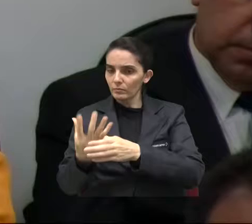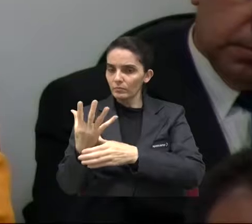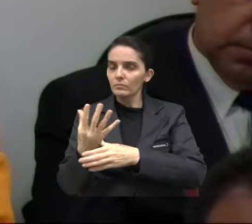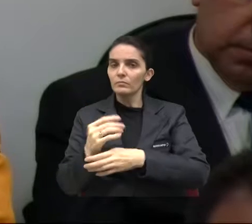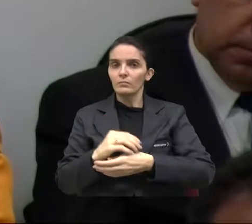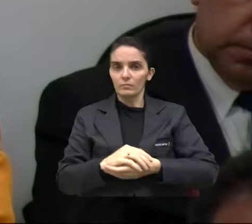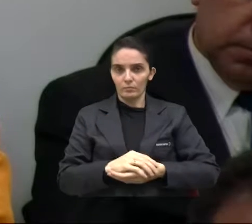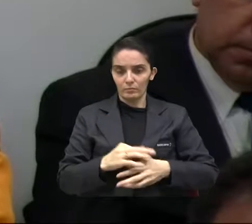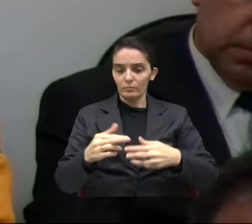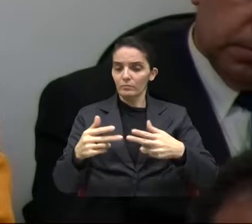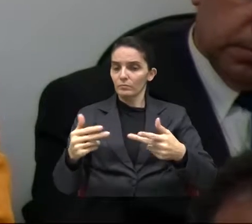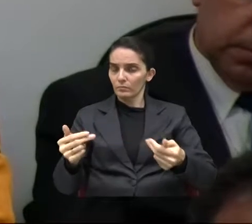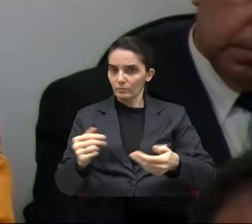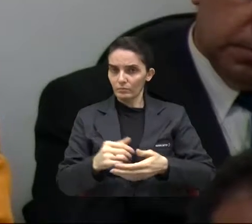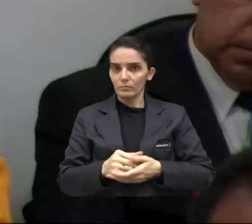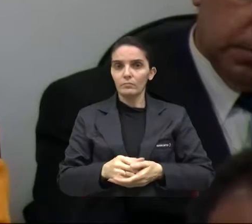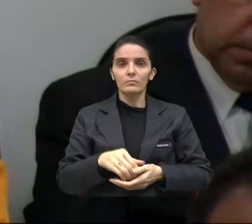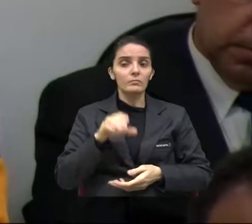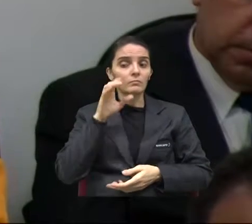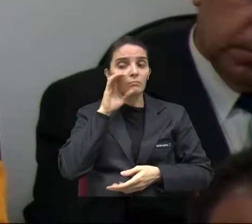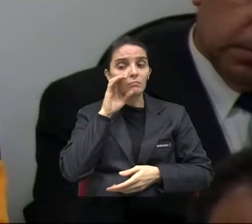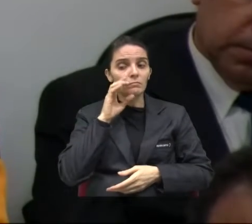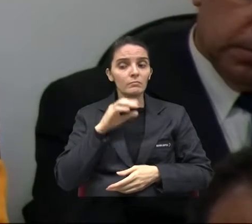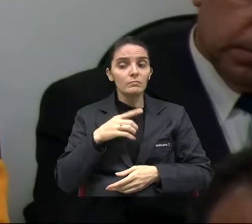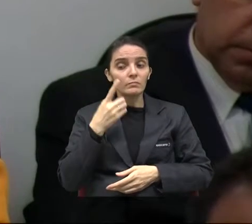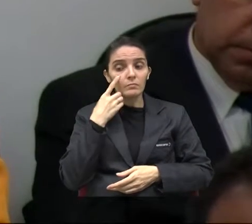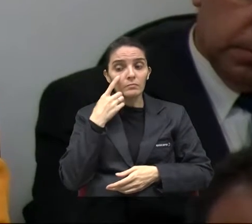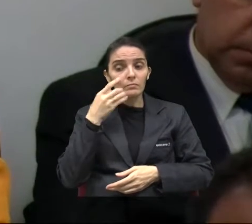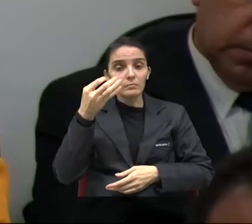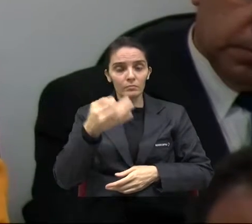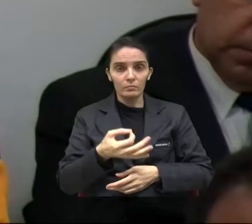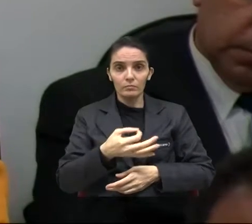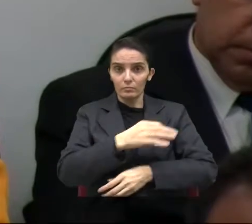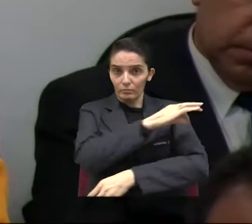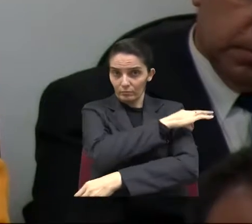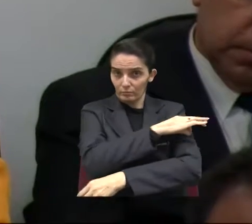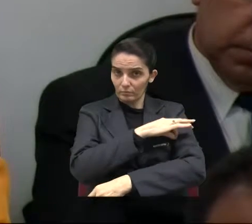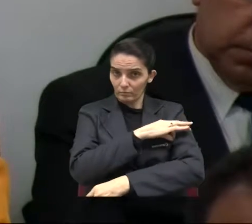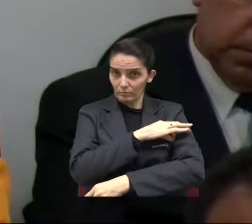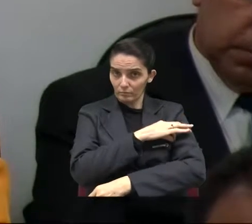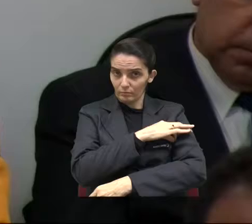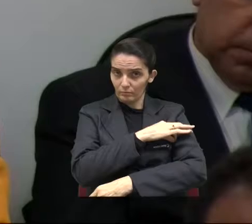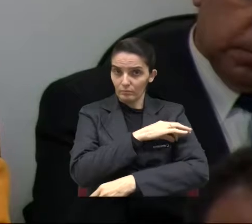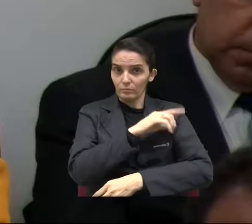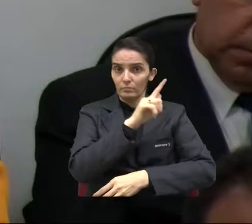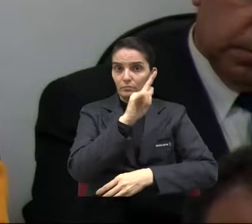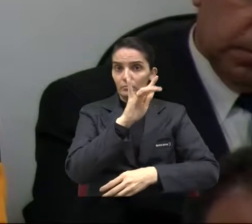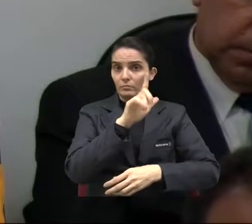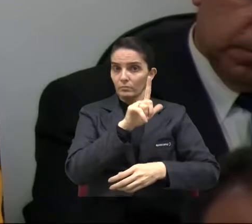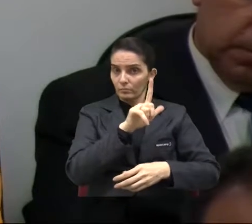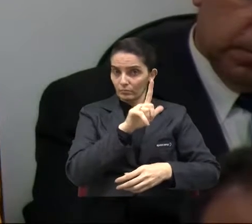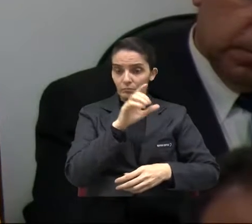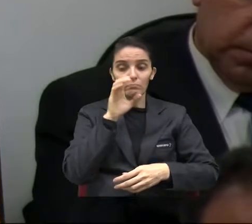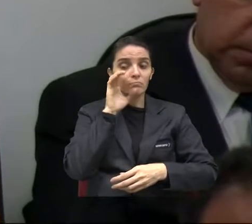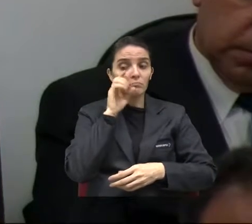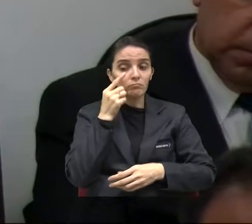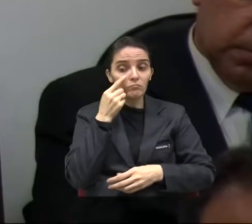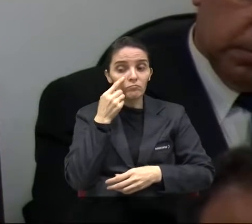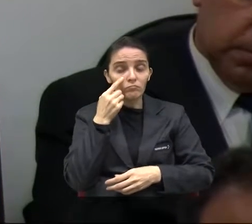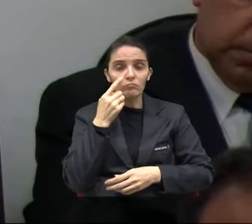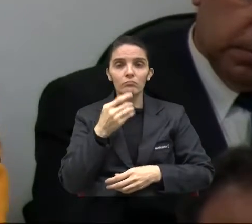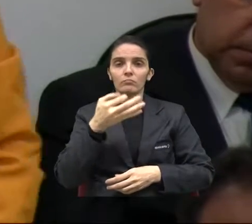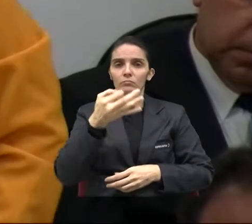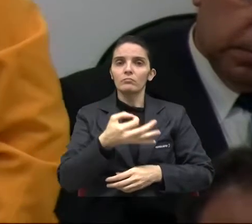esse projeto muito de perto. Saiba, senhor prefeito, Gil, que eu vou acompanhar muito de perto esse projeto.